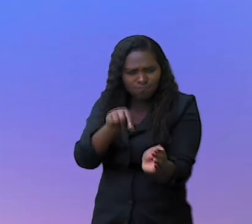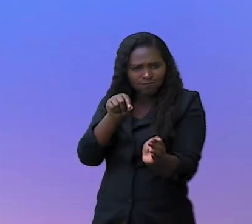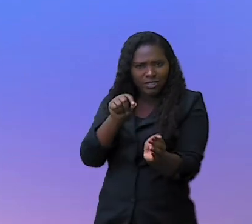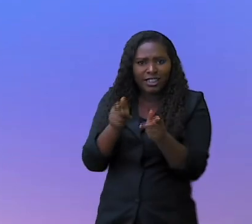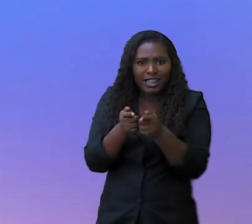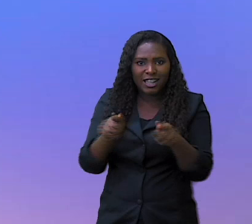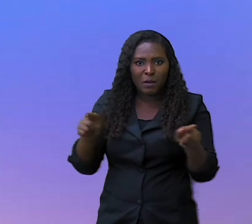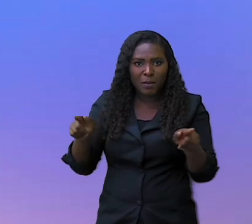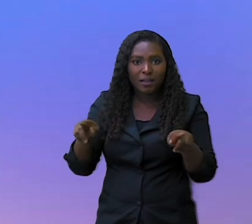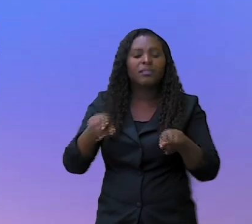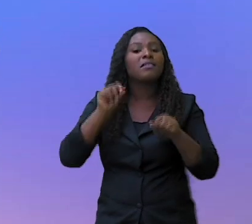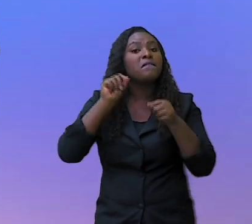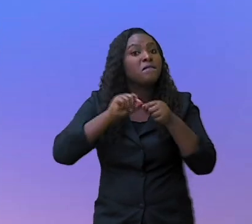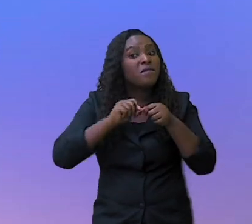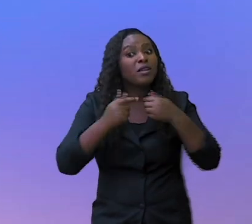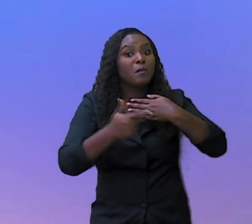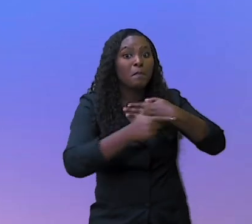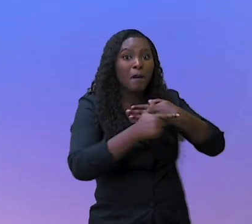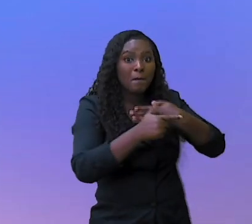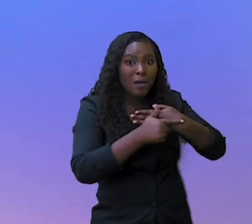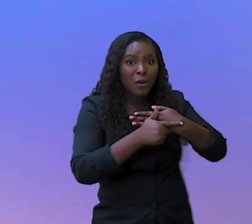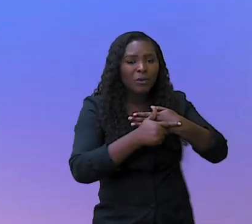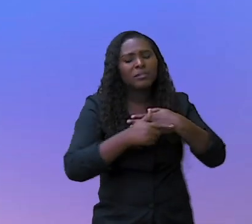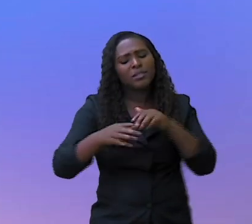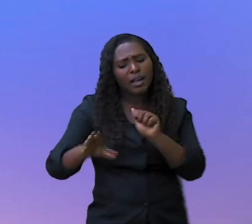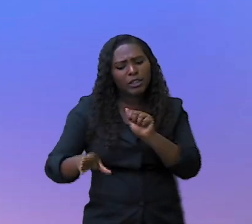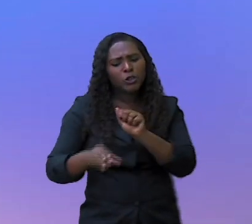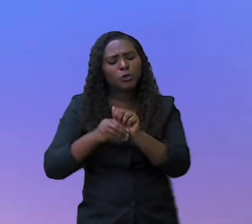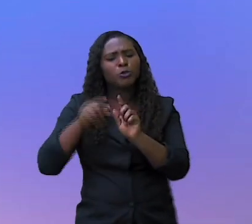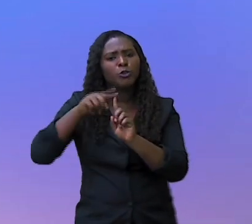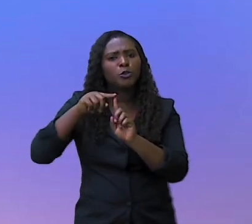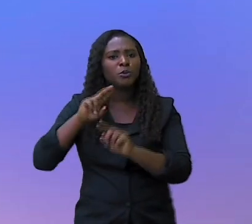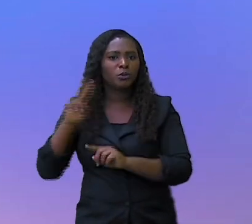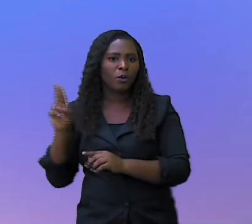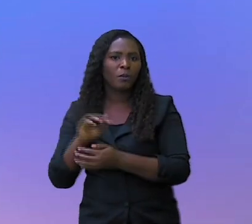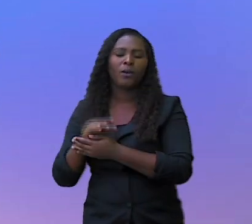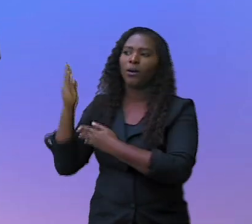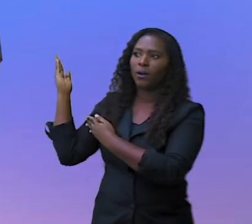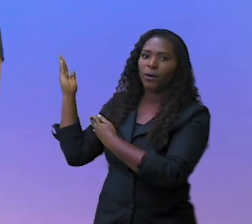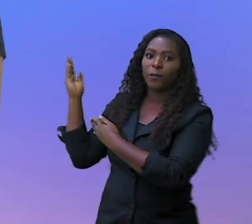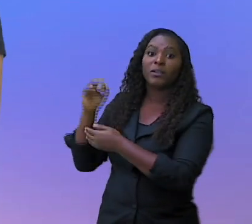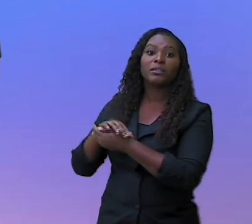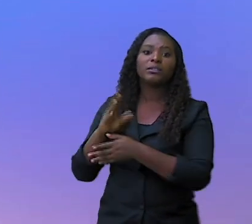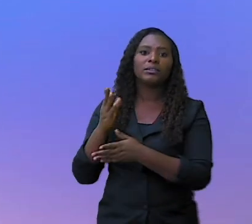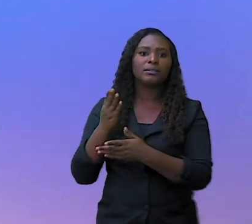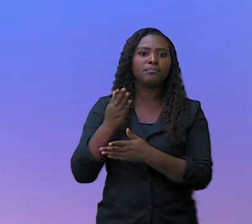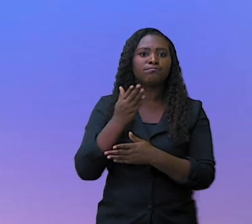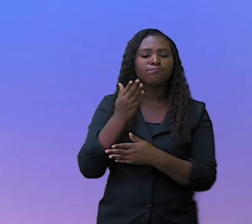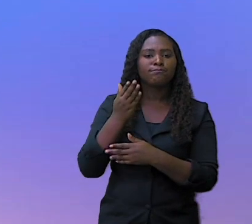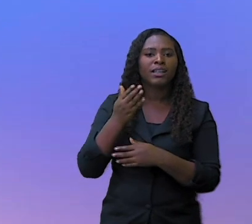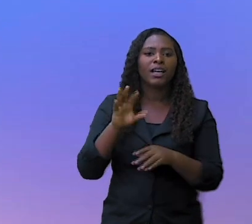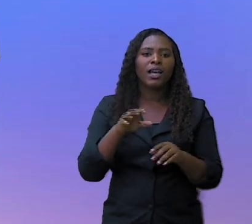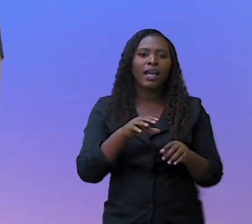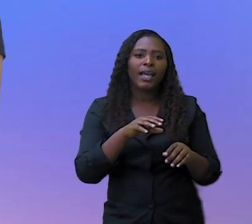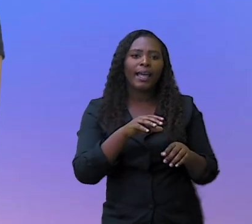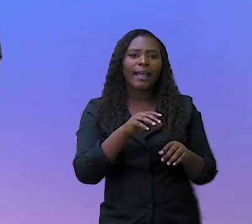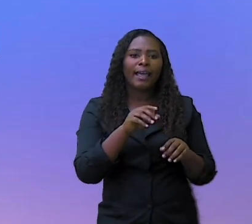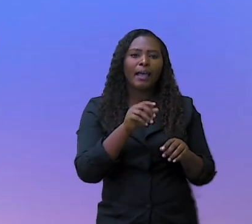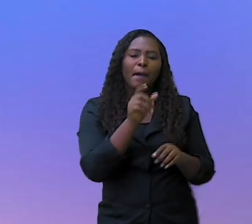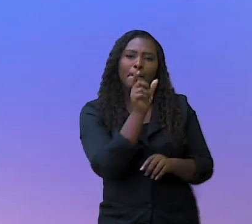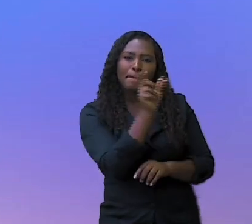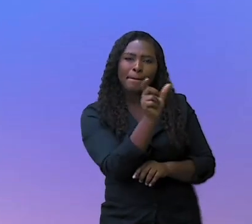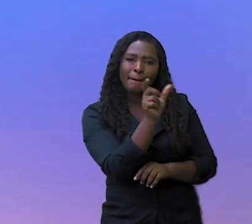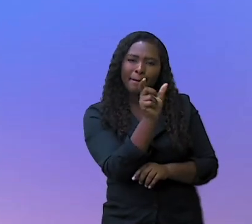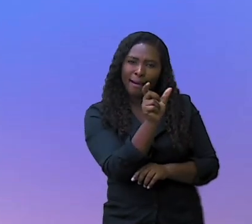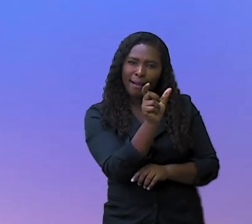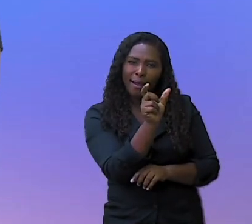perceber os exemplos lá, ó. Noites de verão são deliciosas. Esse de, né, a preposição, mais o substantivo verão